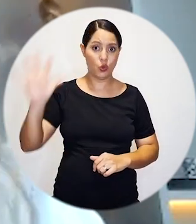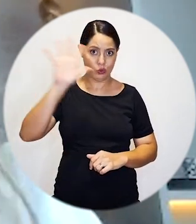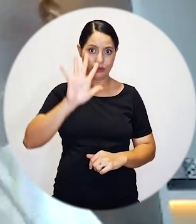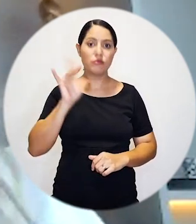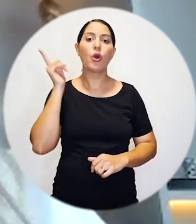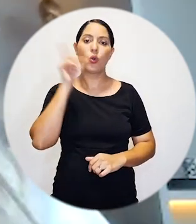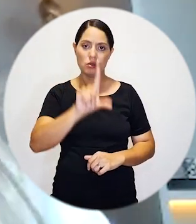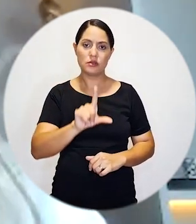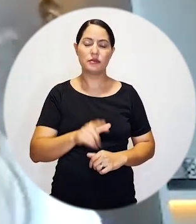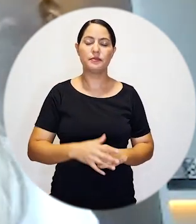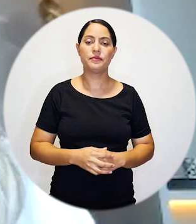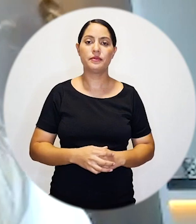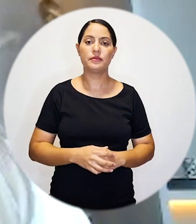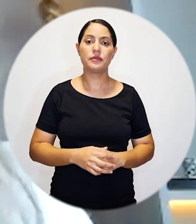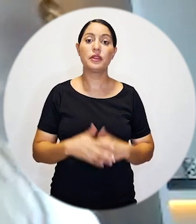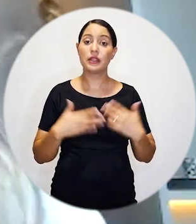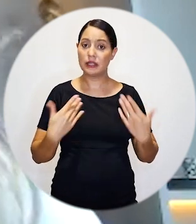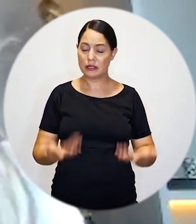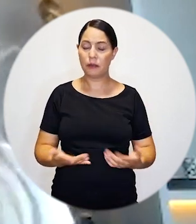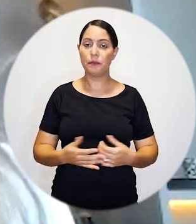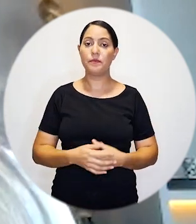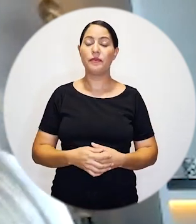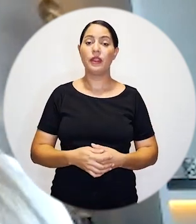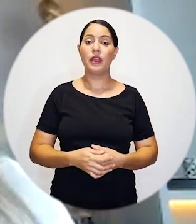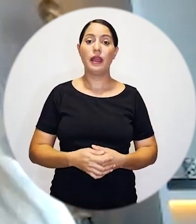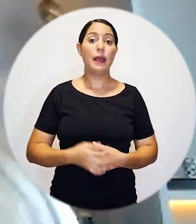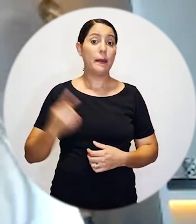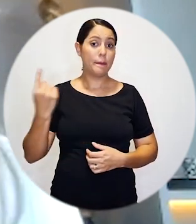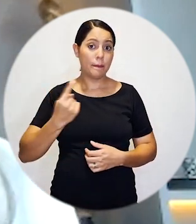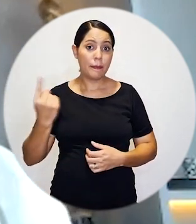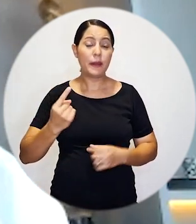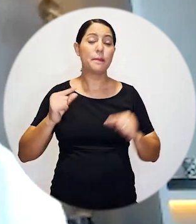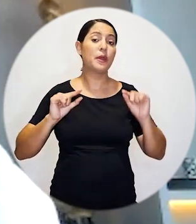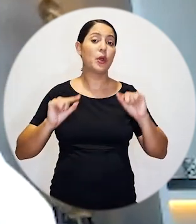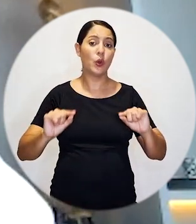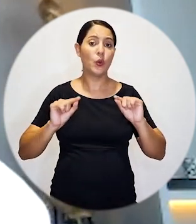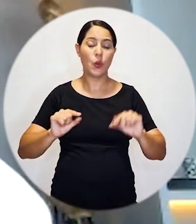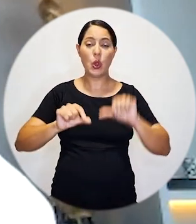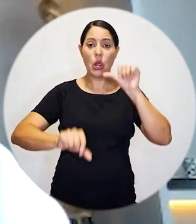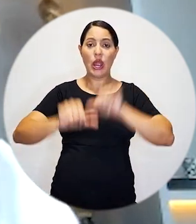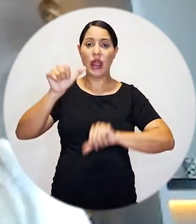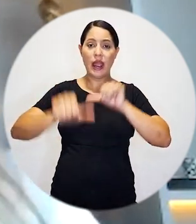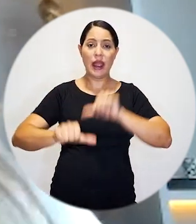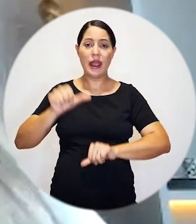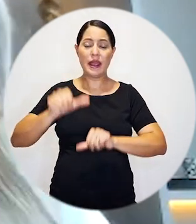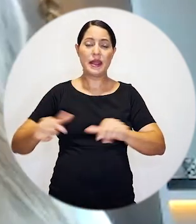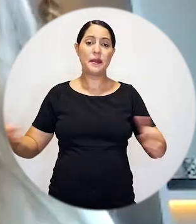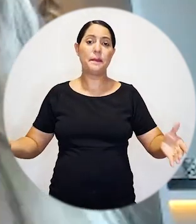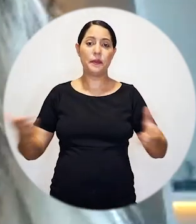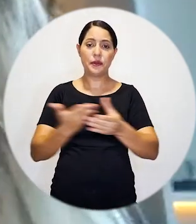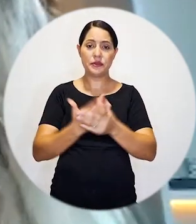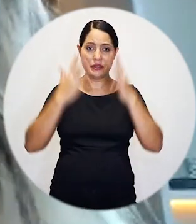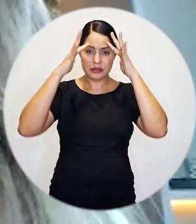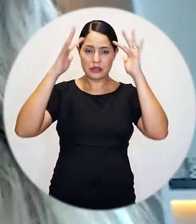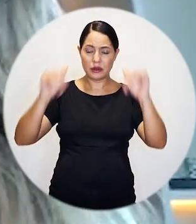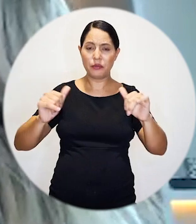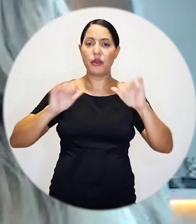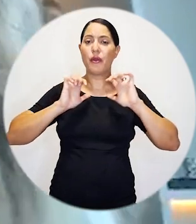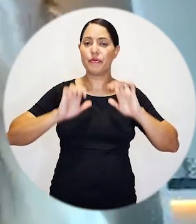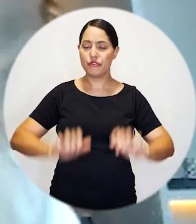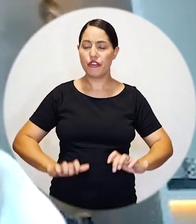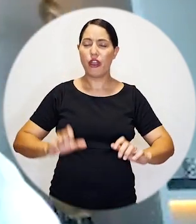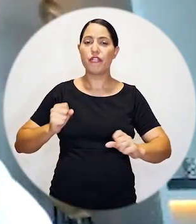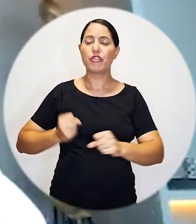primei para fazer esse trabalho. Primeiro, em razão da análise efetiva dos números dos processos de cada tribunal